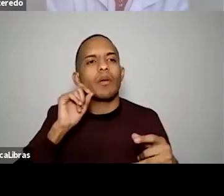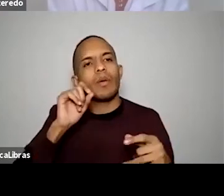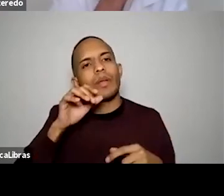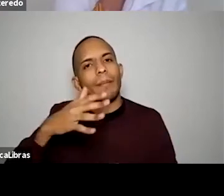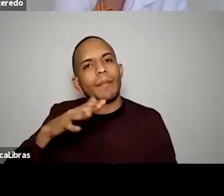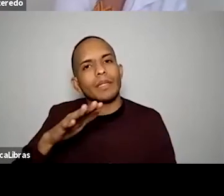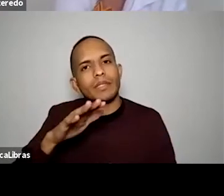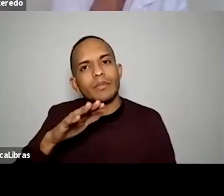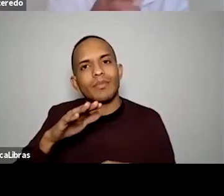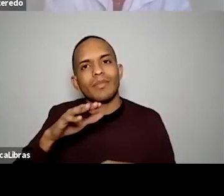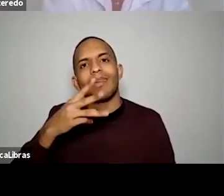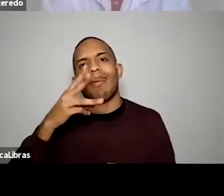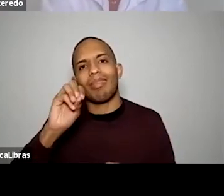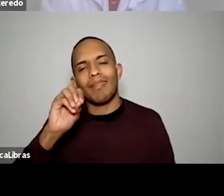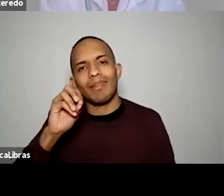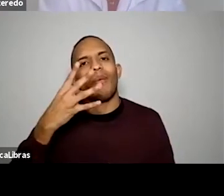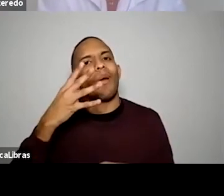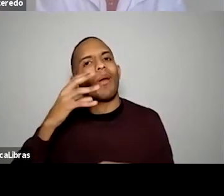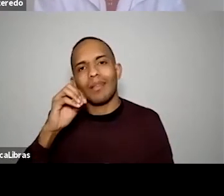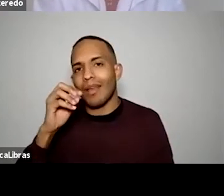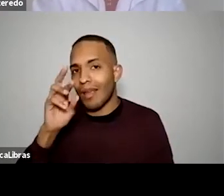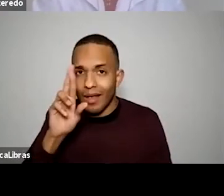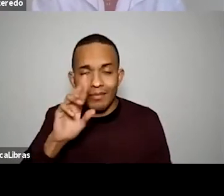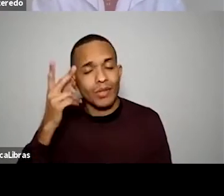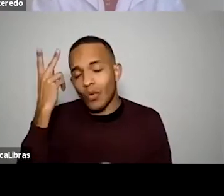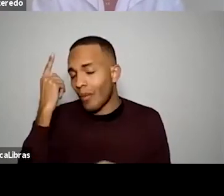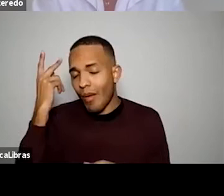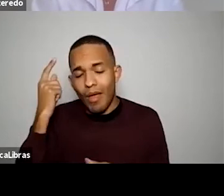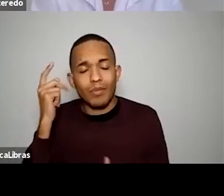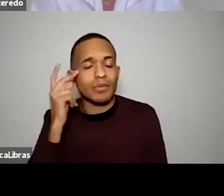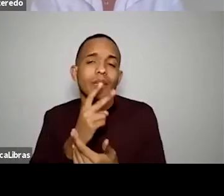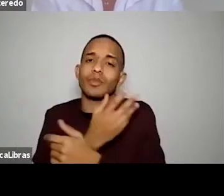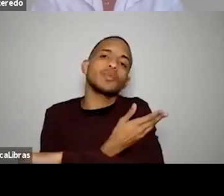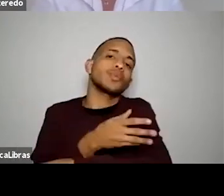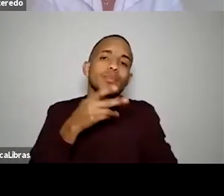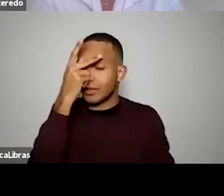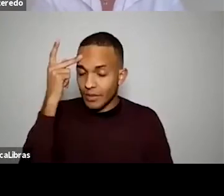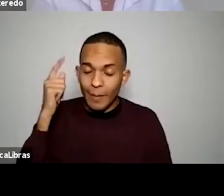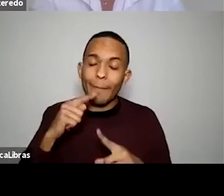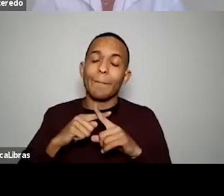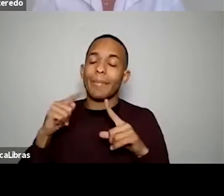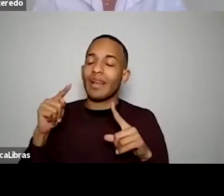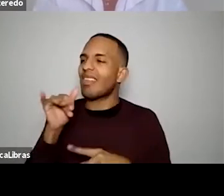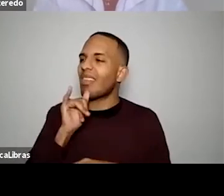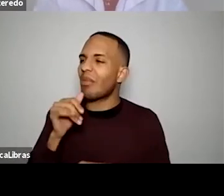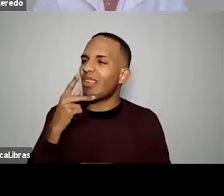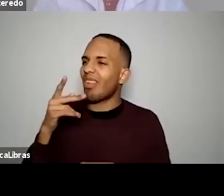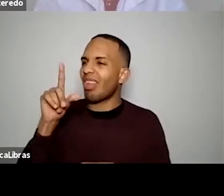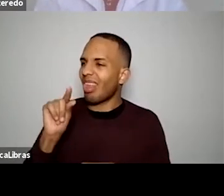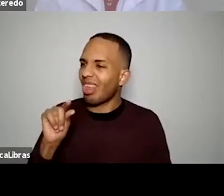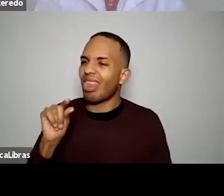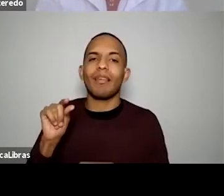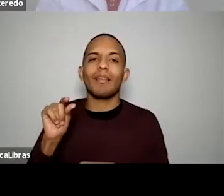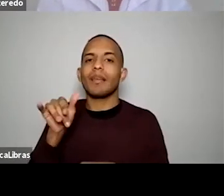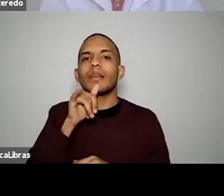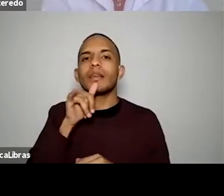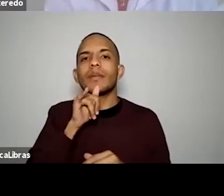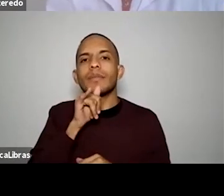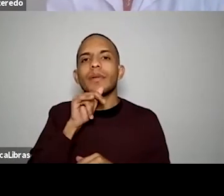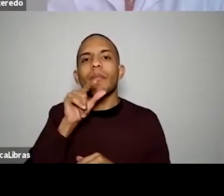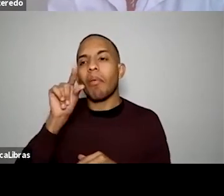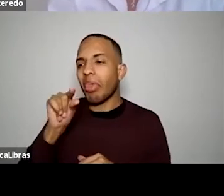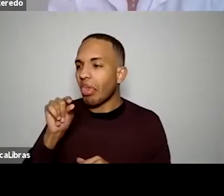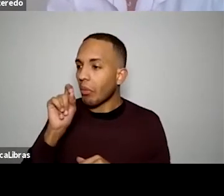a média nacional da doação são R$30, mais ou menos. Então, a partir do momento que a gente começa a chamar o que é a média nacional de pequenas, o